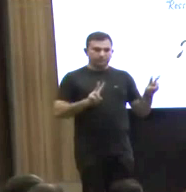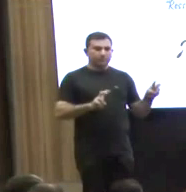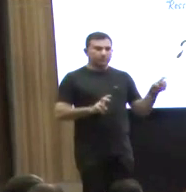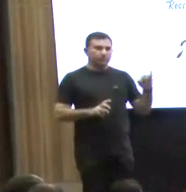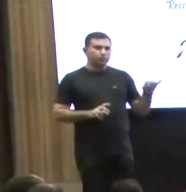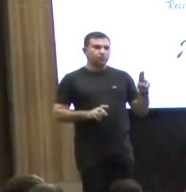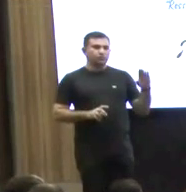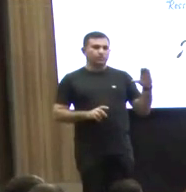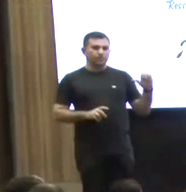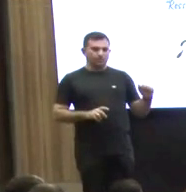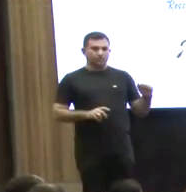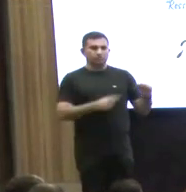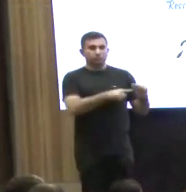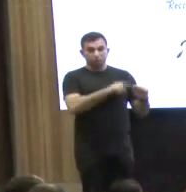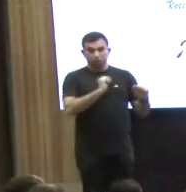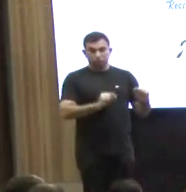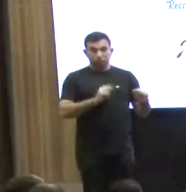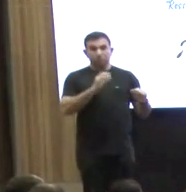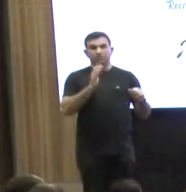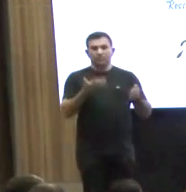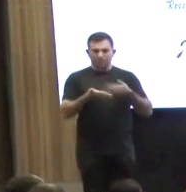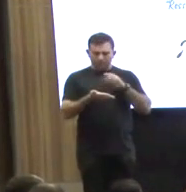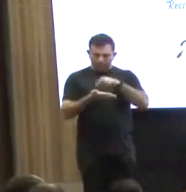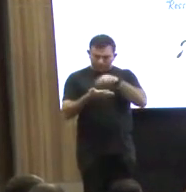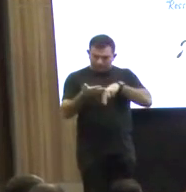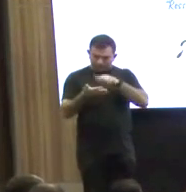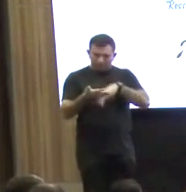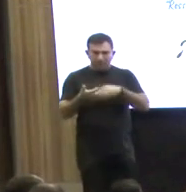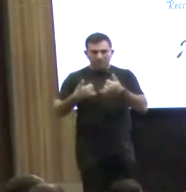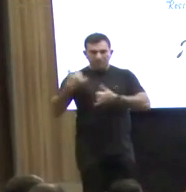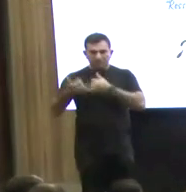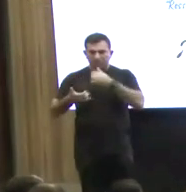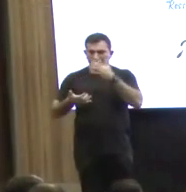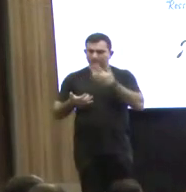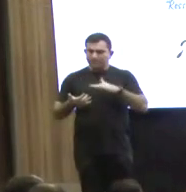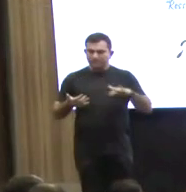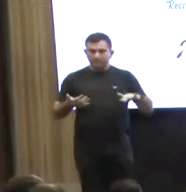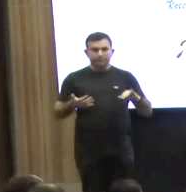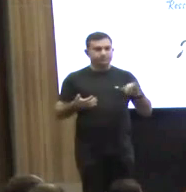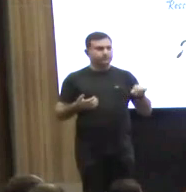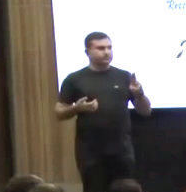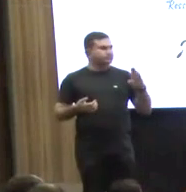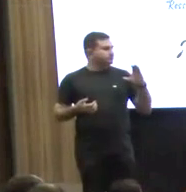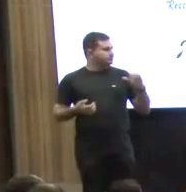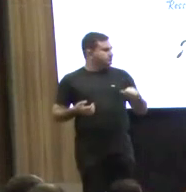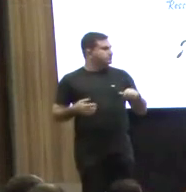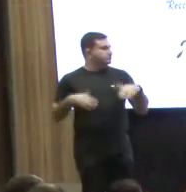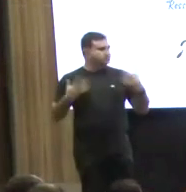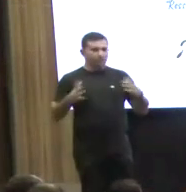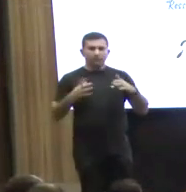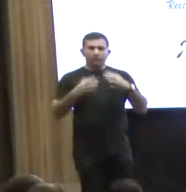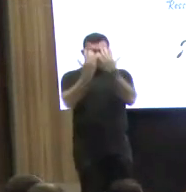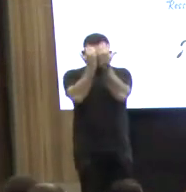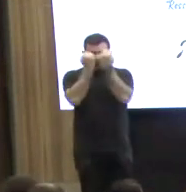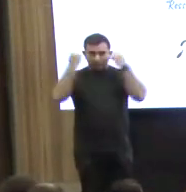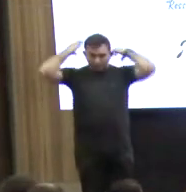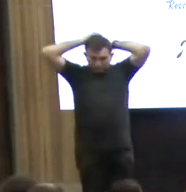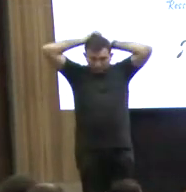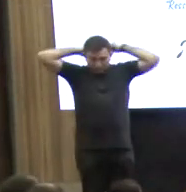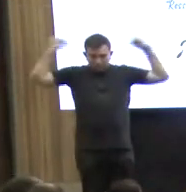vários municípios no Brasil, que diz assim, Juquinha. Juquinha é uma criança que enxerga, que vê com as mãos. Né? A criança cega.